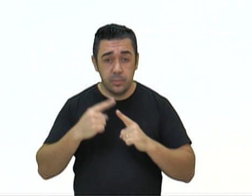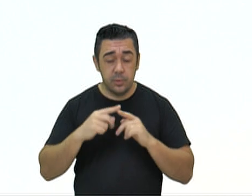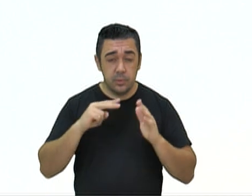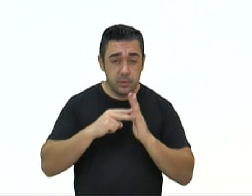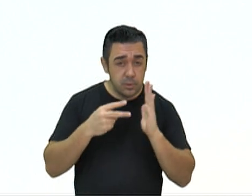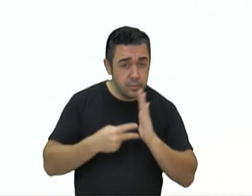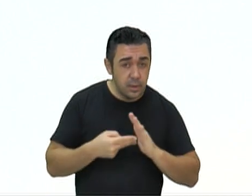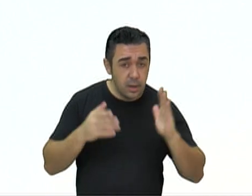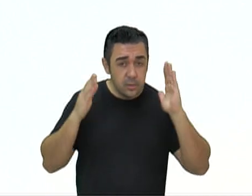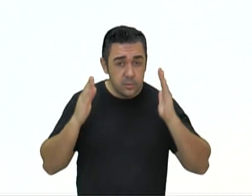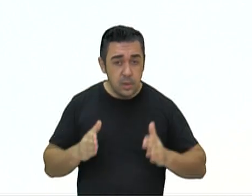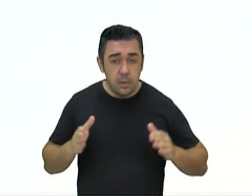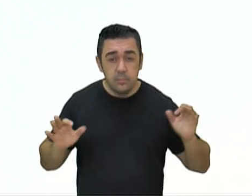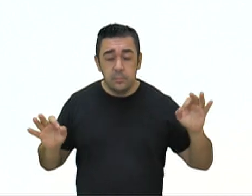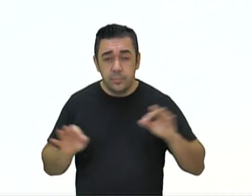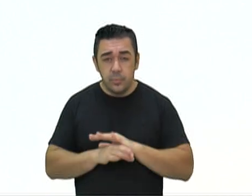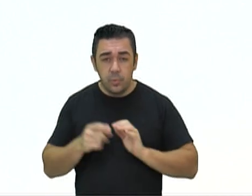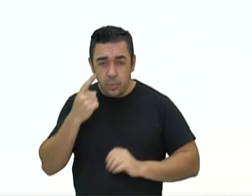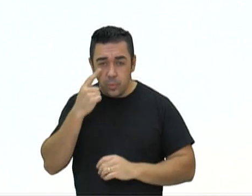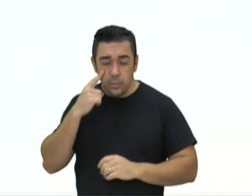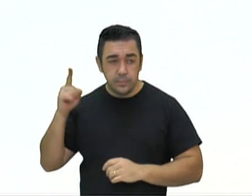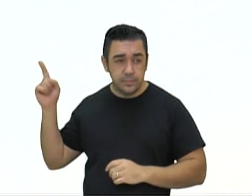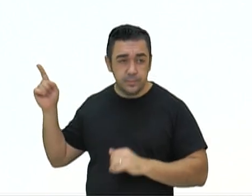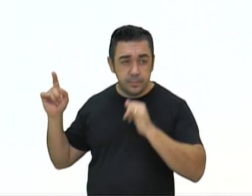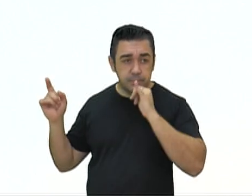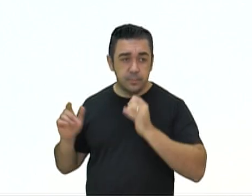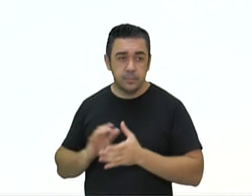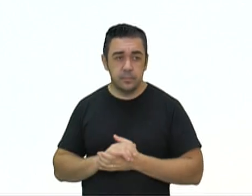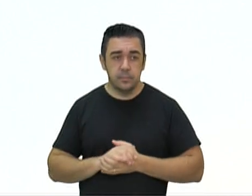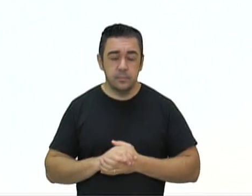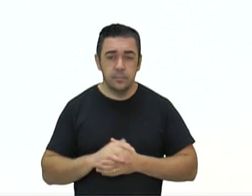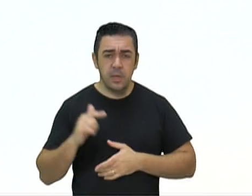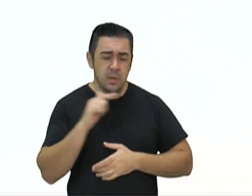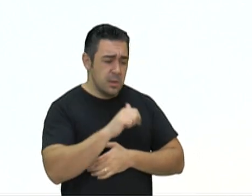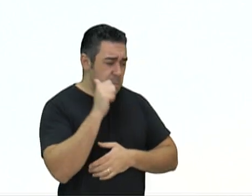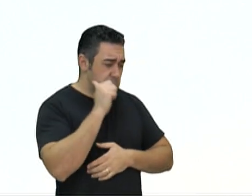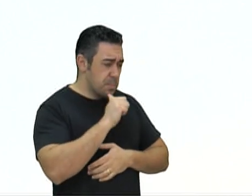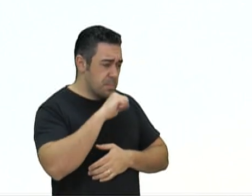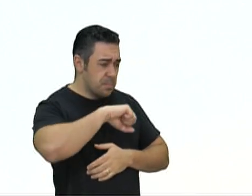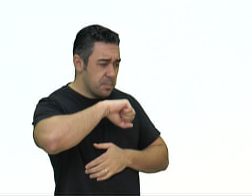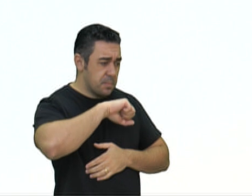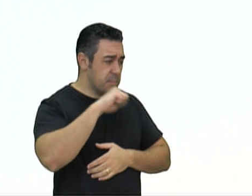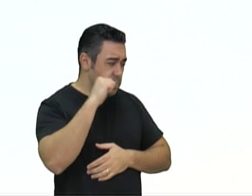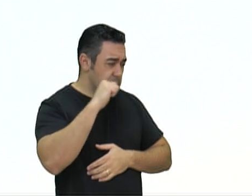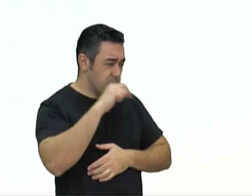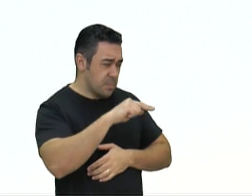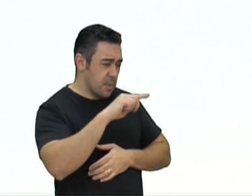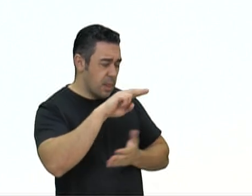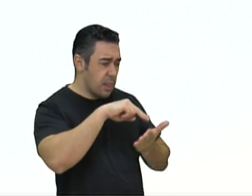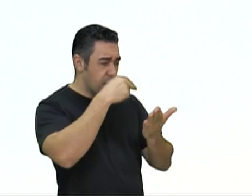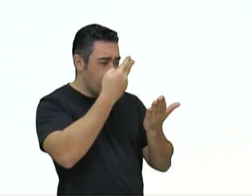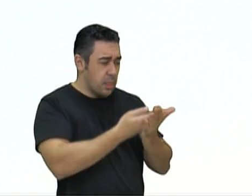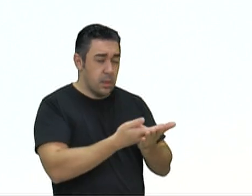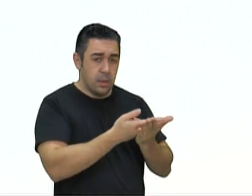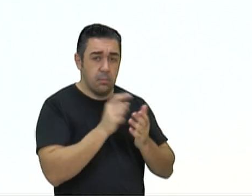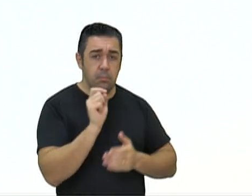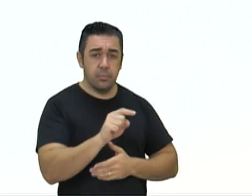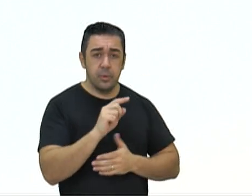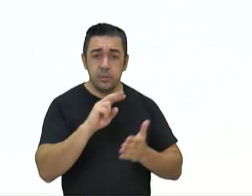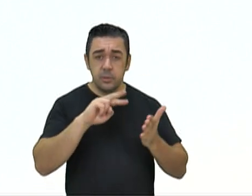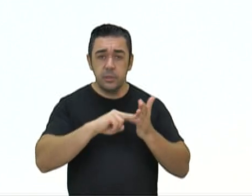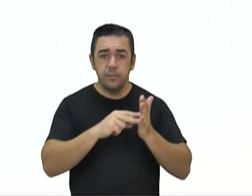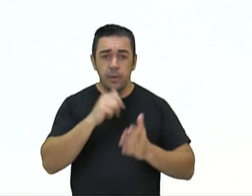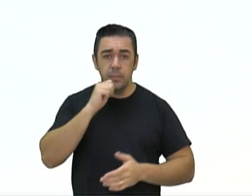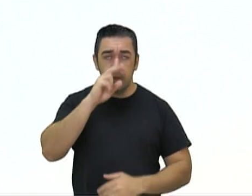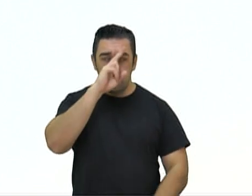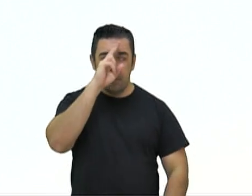está completa. Observem os exemplos. Se eu disser Maria desmaiou, ponto final, todo mundo já entendeu o que aconteceu com a